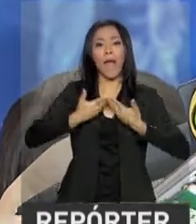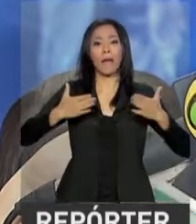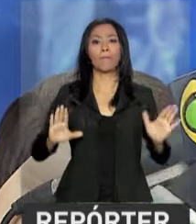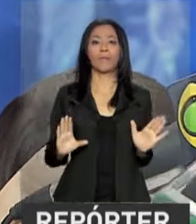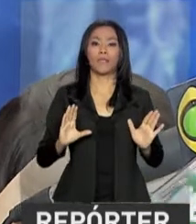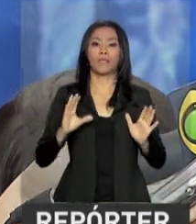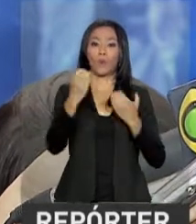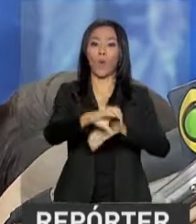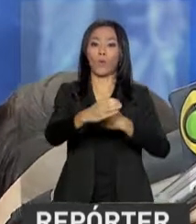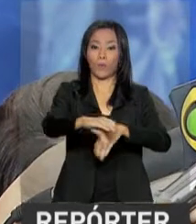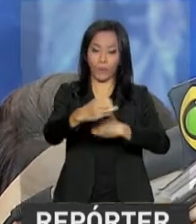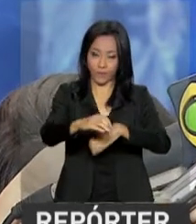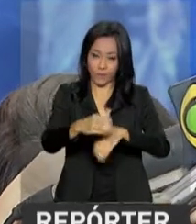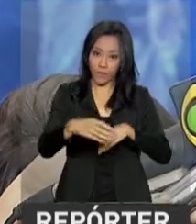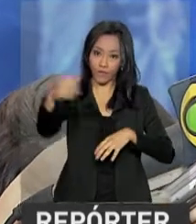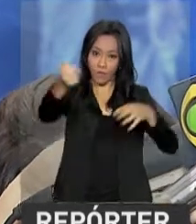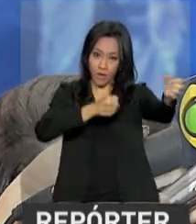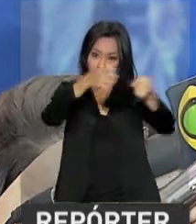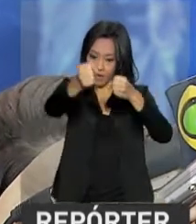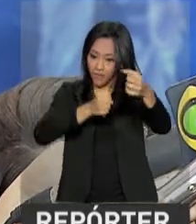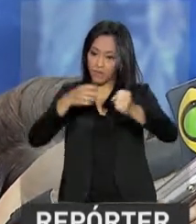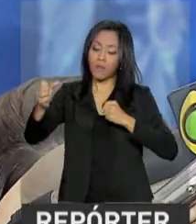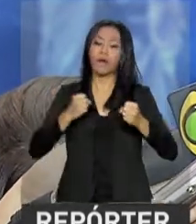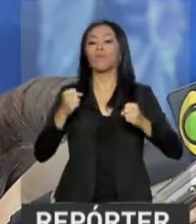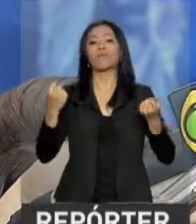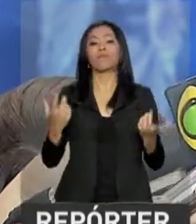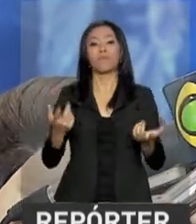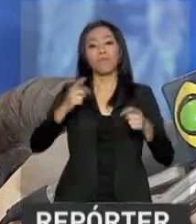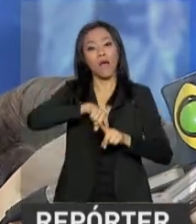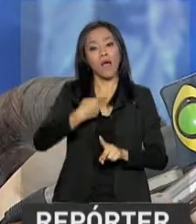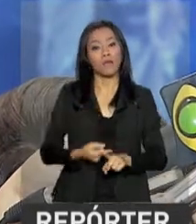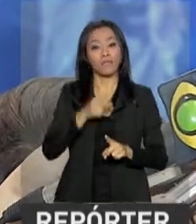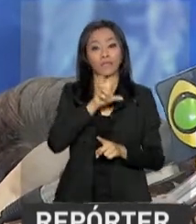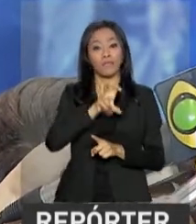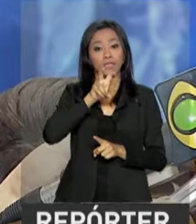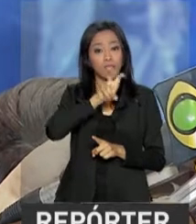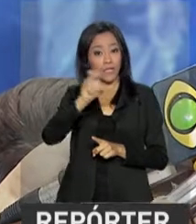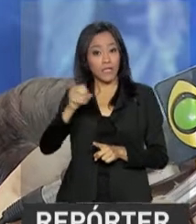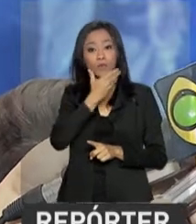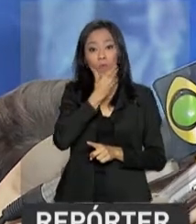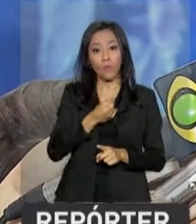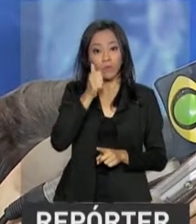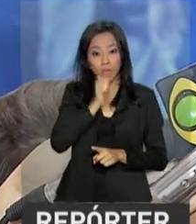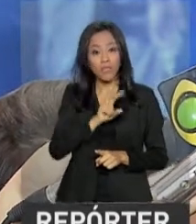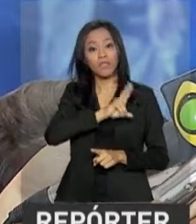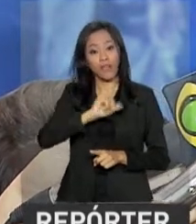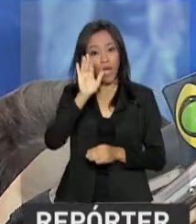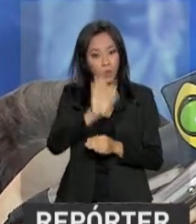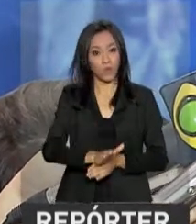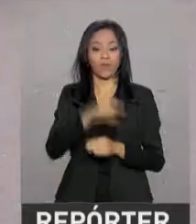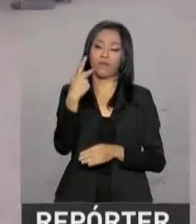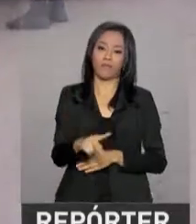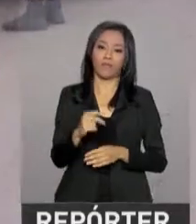vamos trazer para os quadros da polícia rodoviária federal mais 500 homens e mulheres que vão ajudar nesse